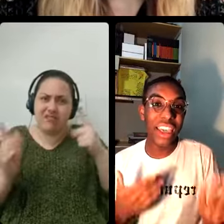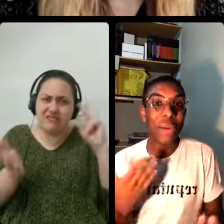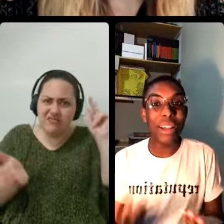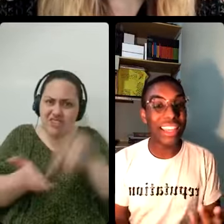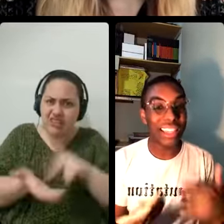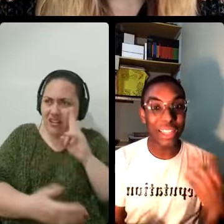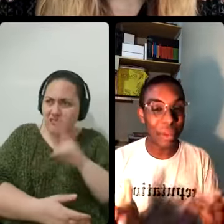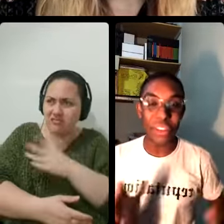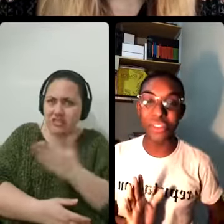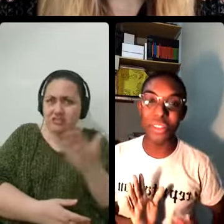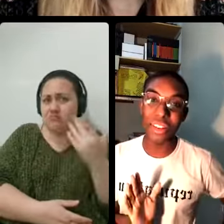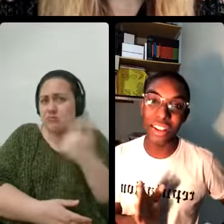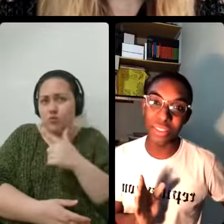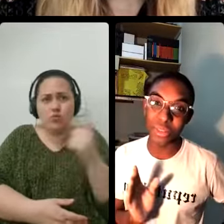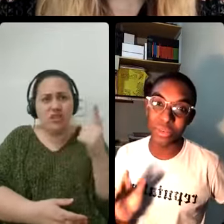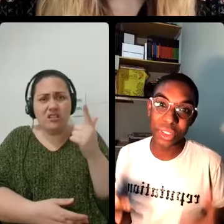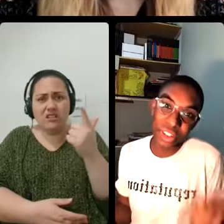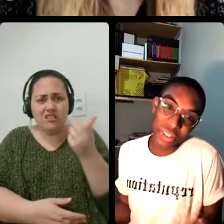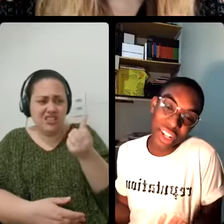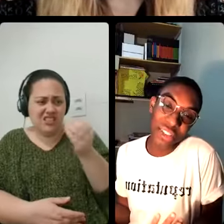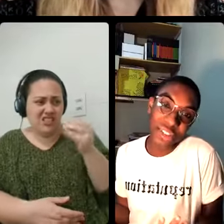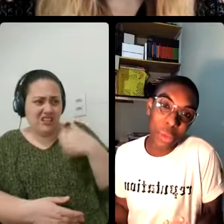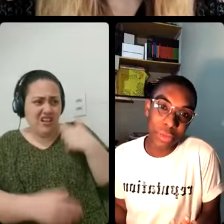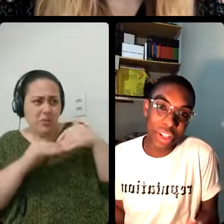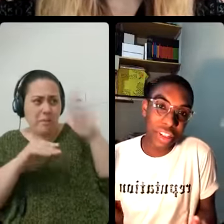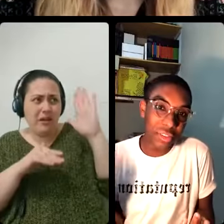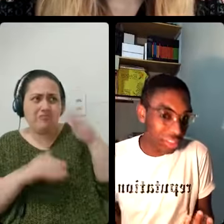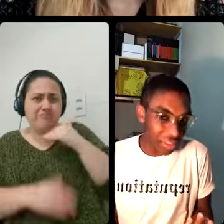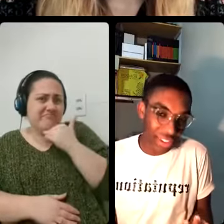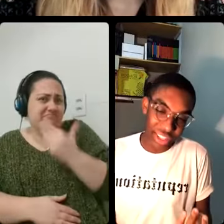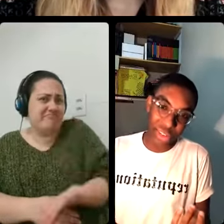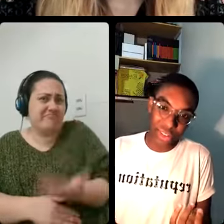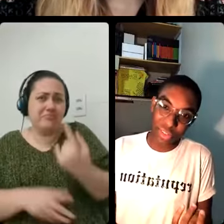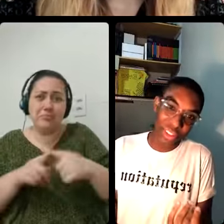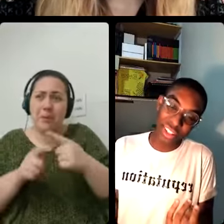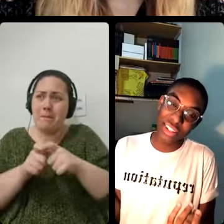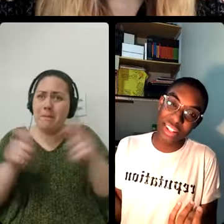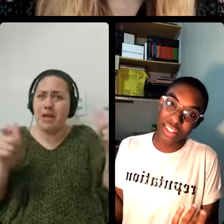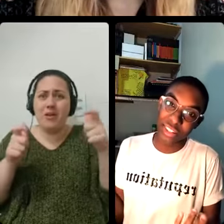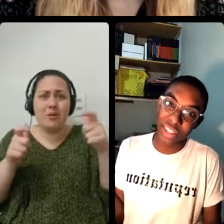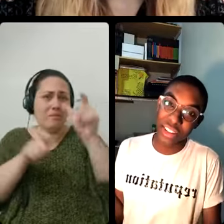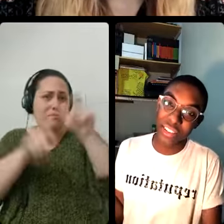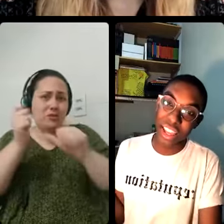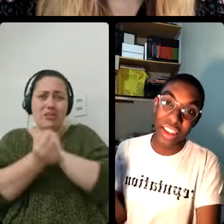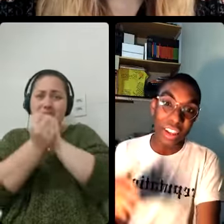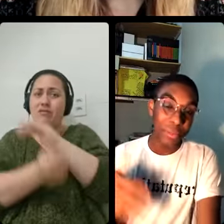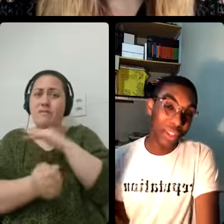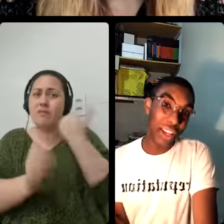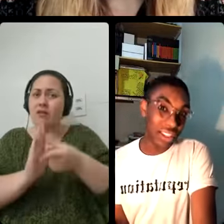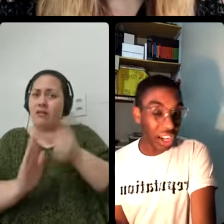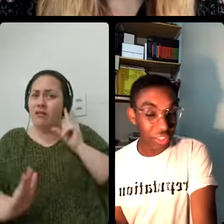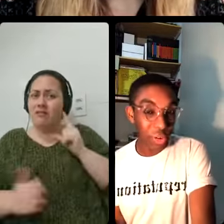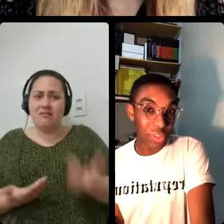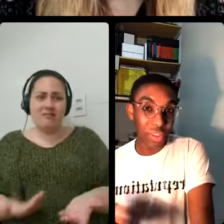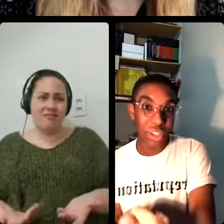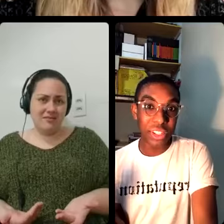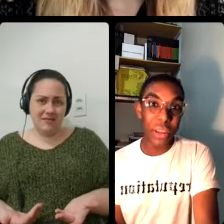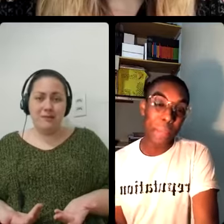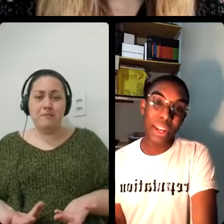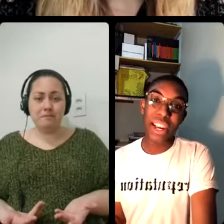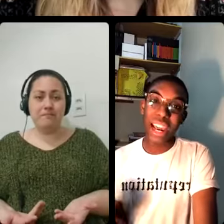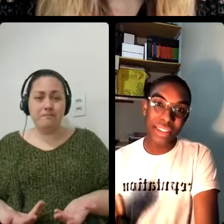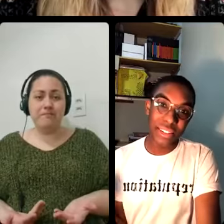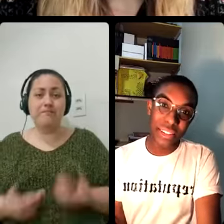prática é uma lei que também não funcionava, porque os escravos, obviamente, não iam viver até os 60 anos, né? Porque eles ficavam em